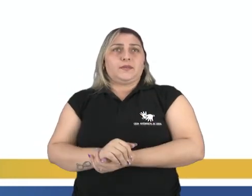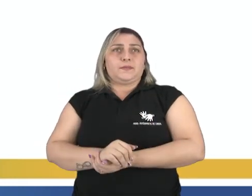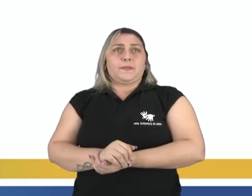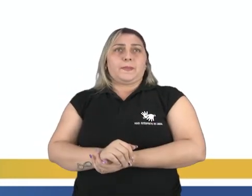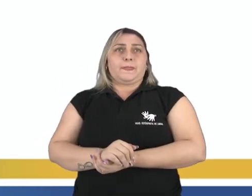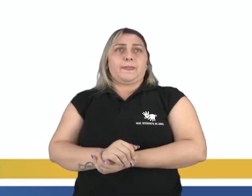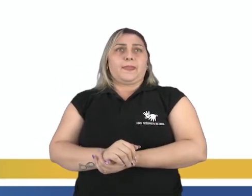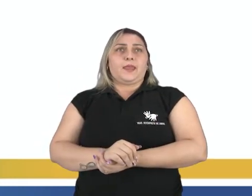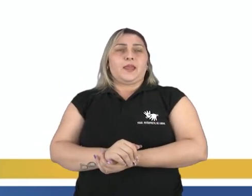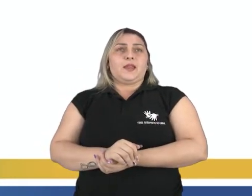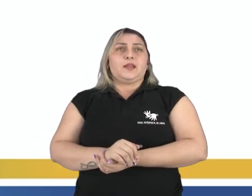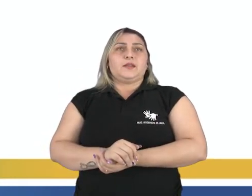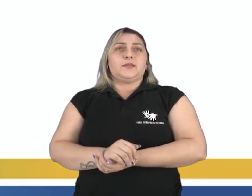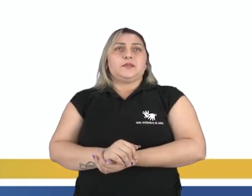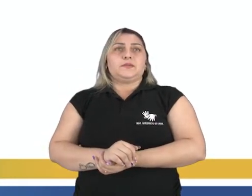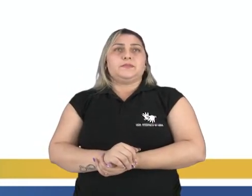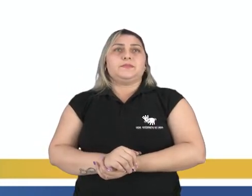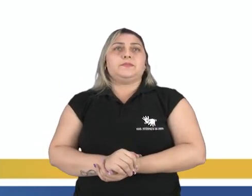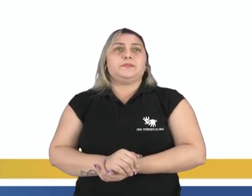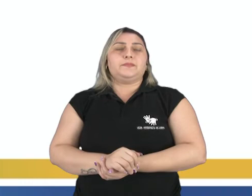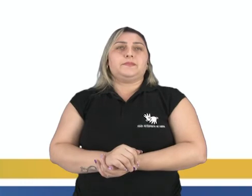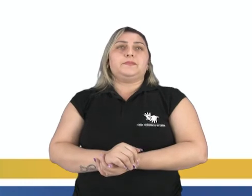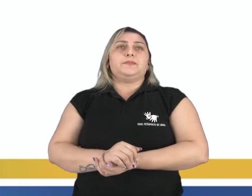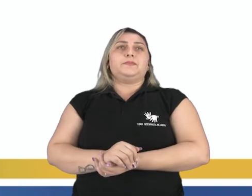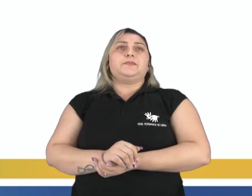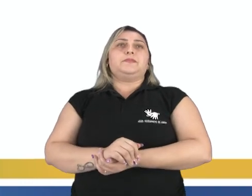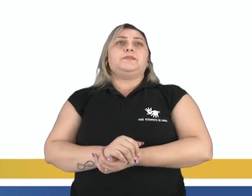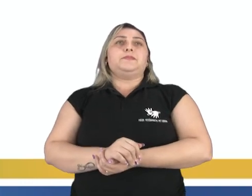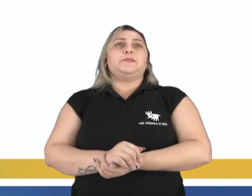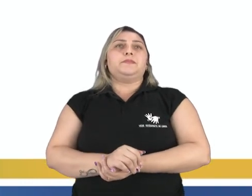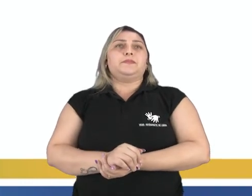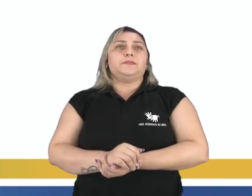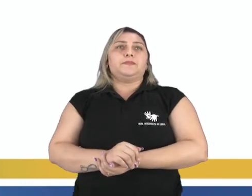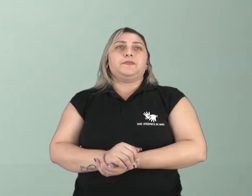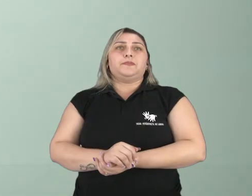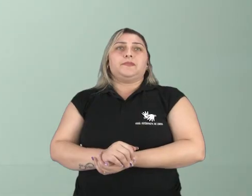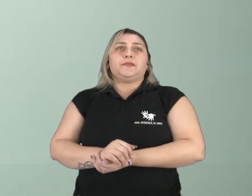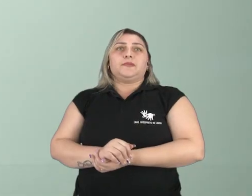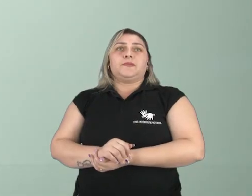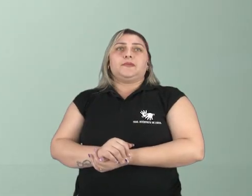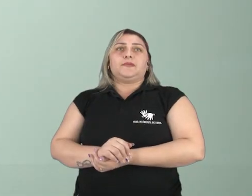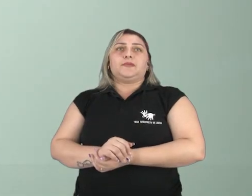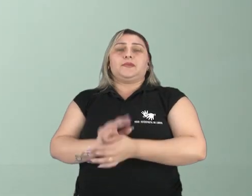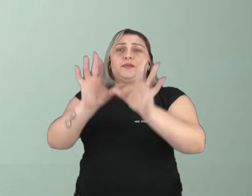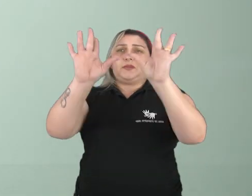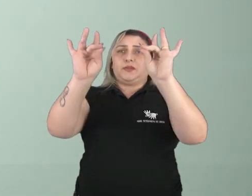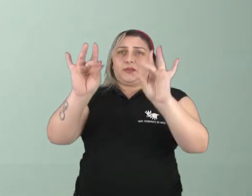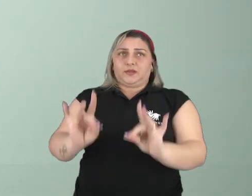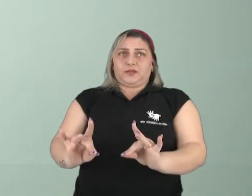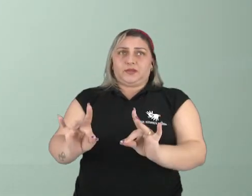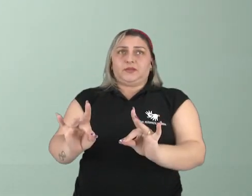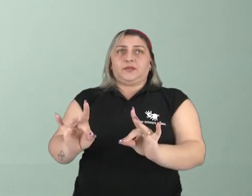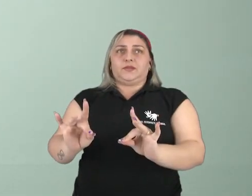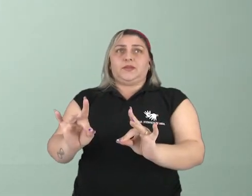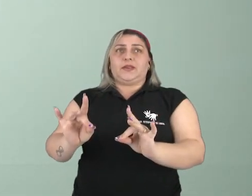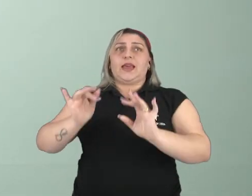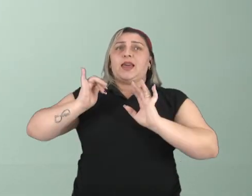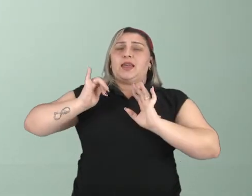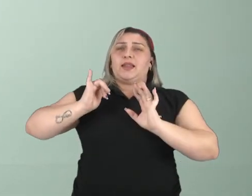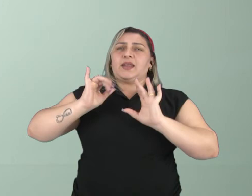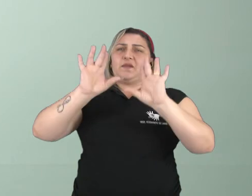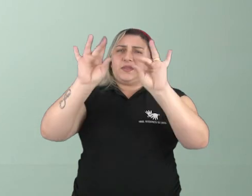Qual é a característica que dessa dessa desse texto é descrever um acontecimento